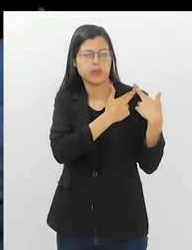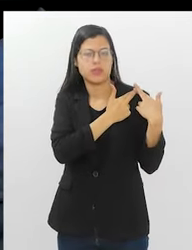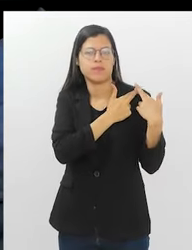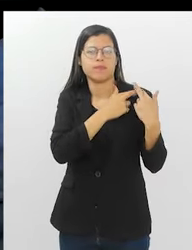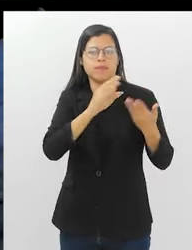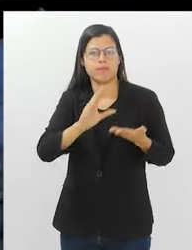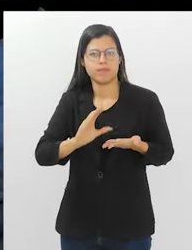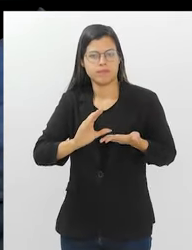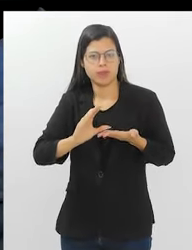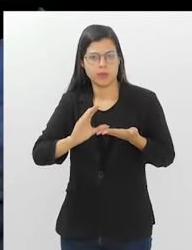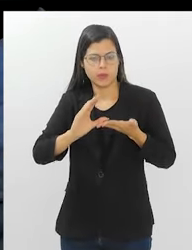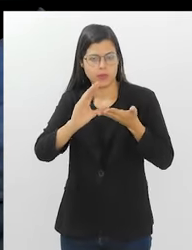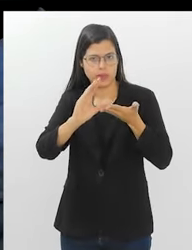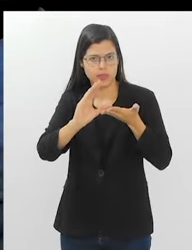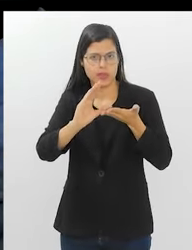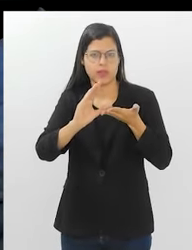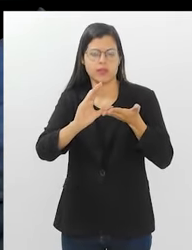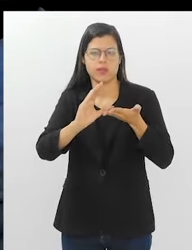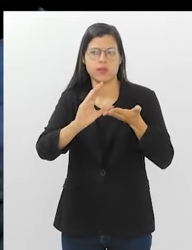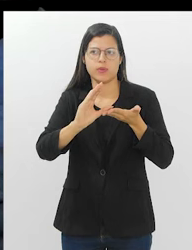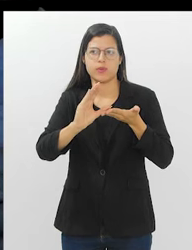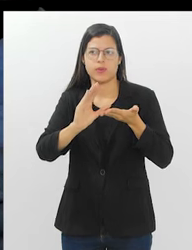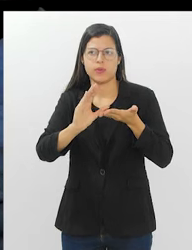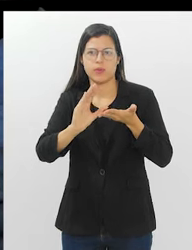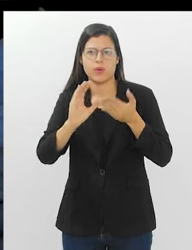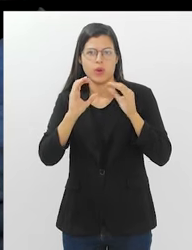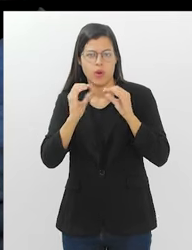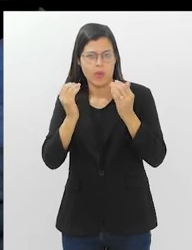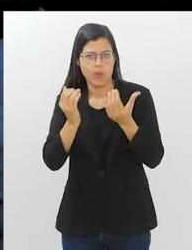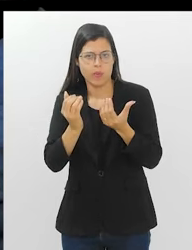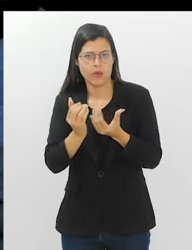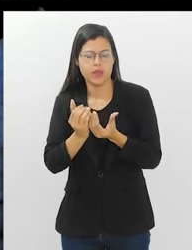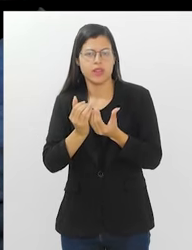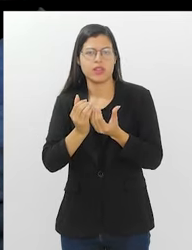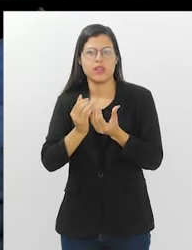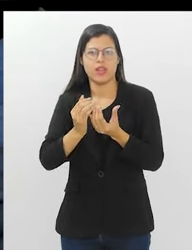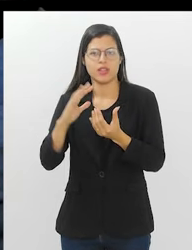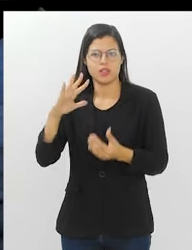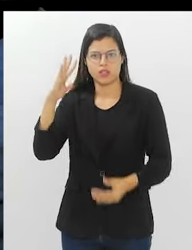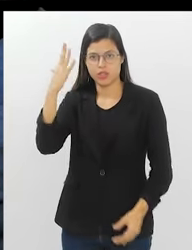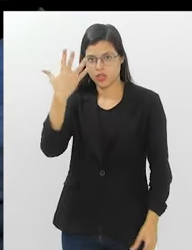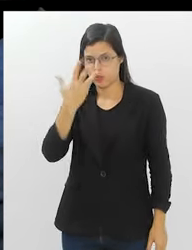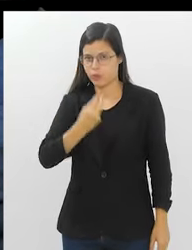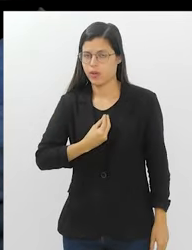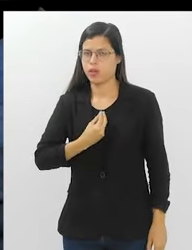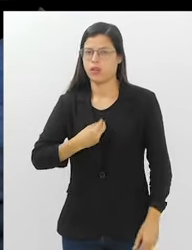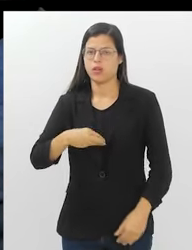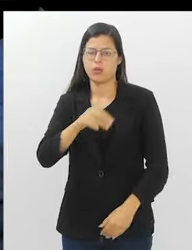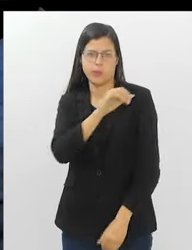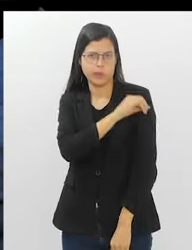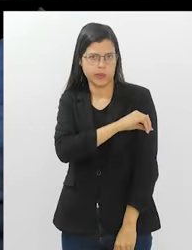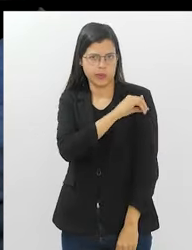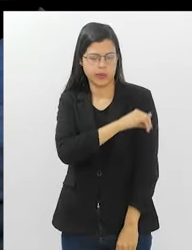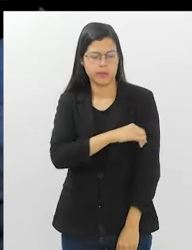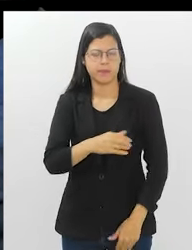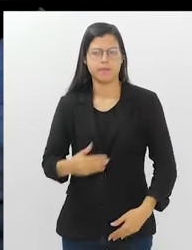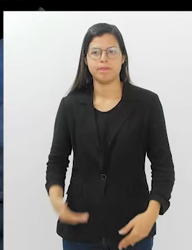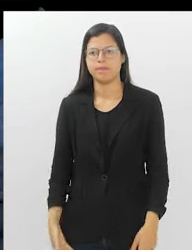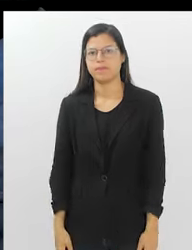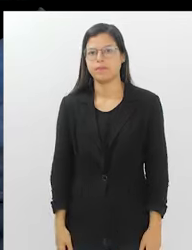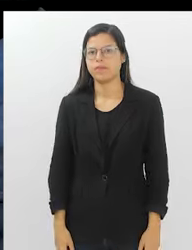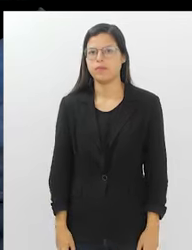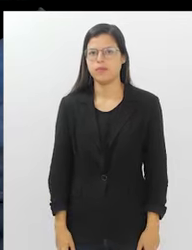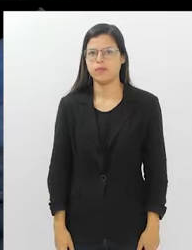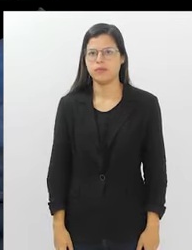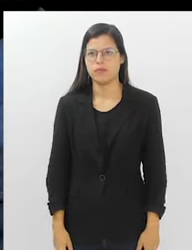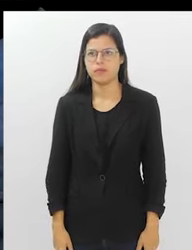pelo Conselho da Comunidade Espírita do Rio de Janeiro, do Conselho Espírita do Rio de Janeiro, né?